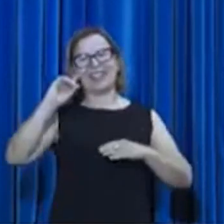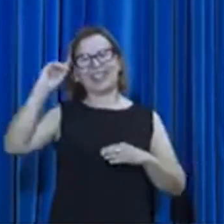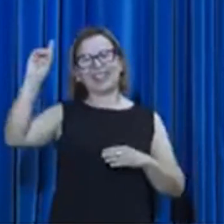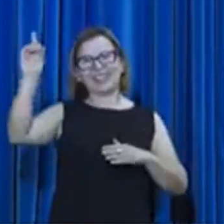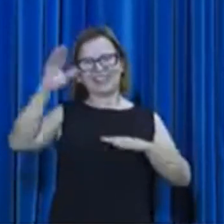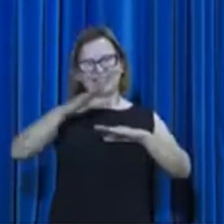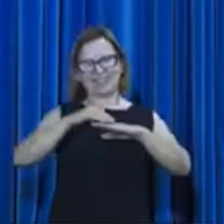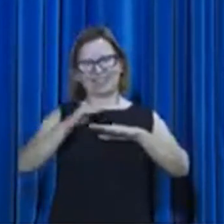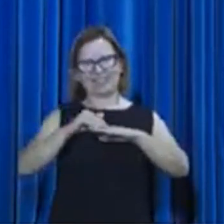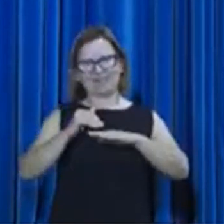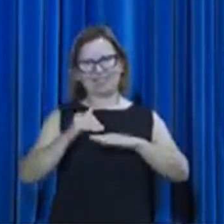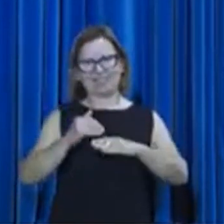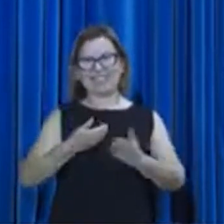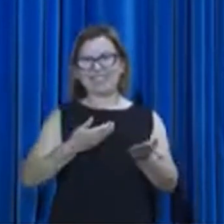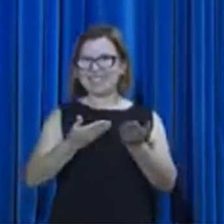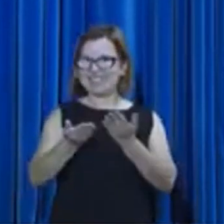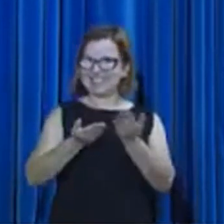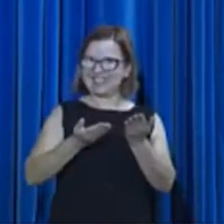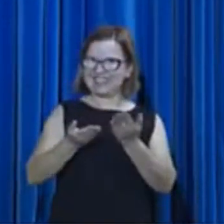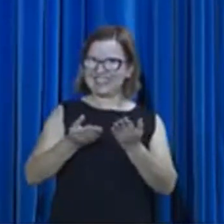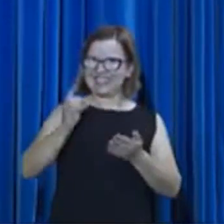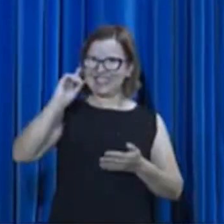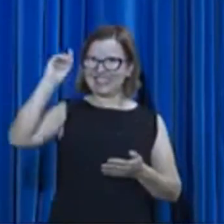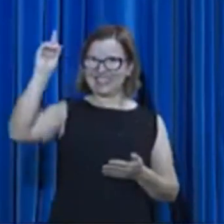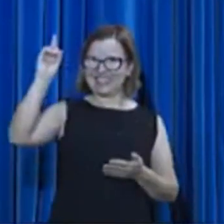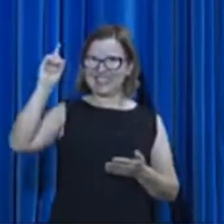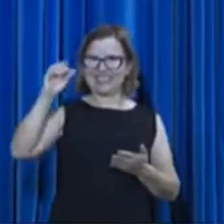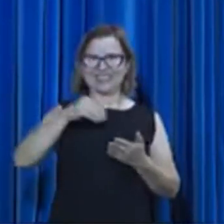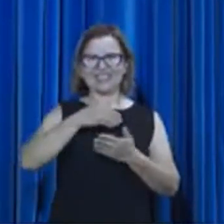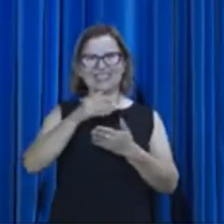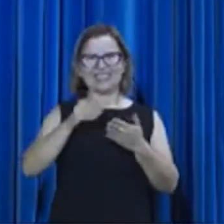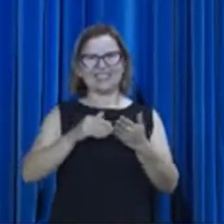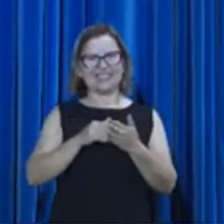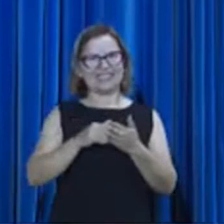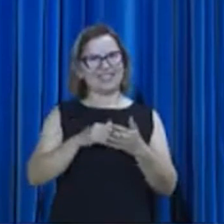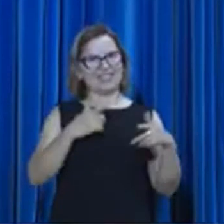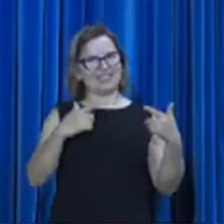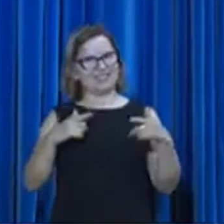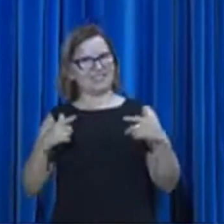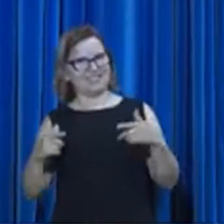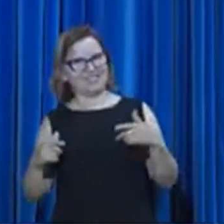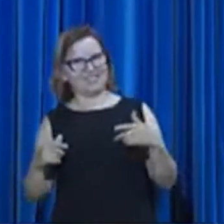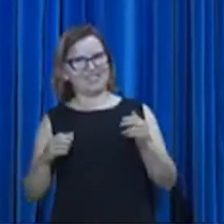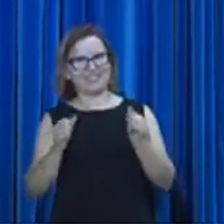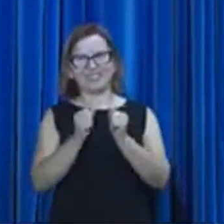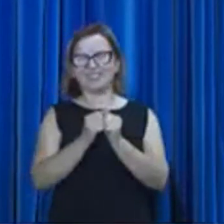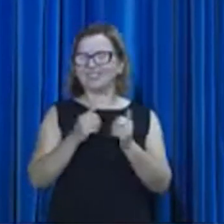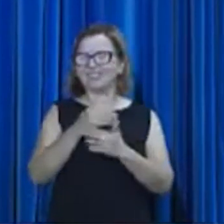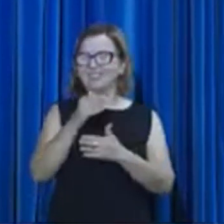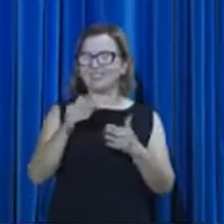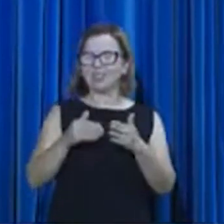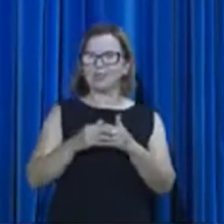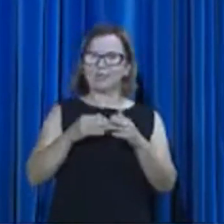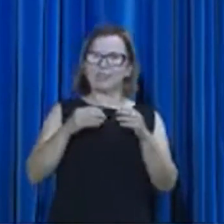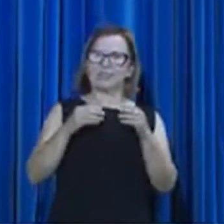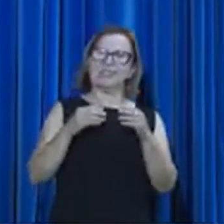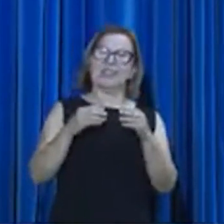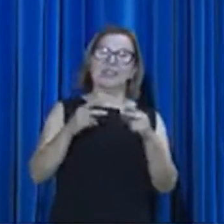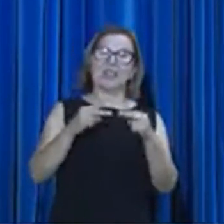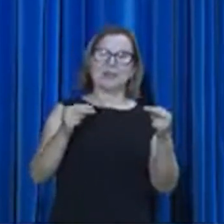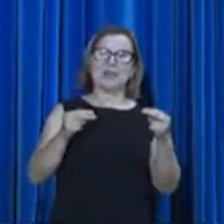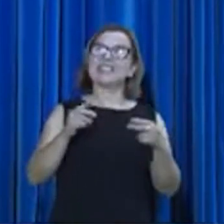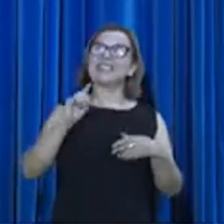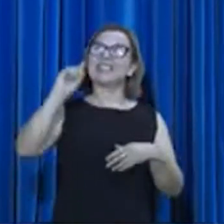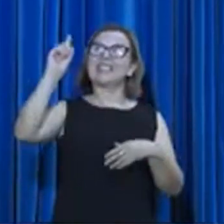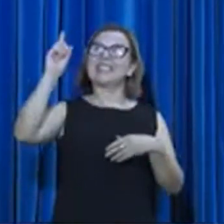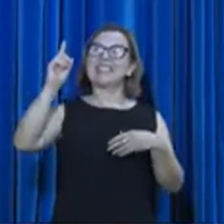comissionou, servindo-o em todas as áreas, com todos os recursos dados por ele. E